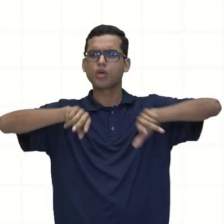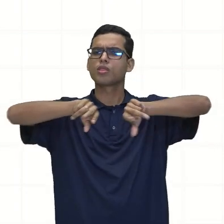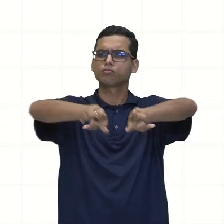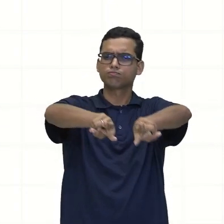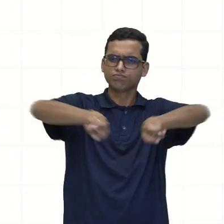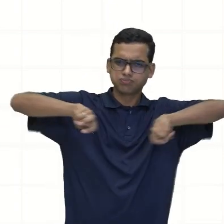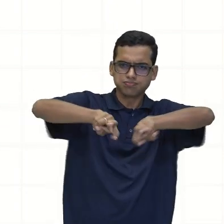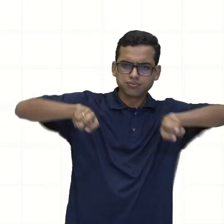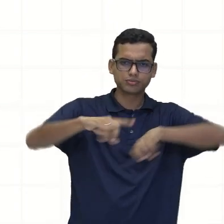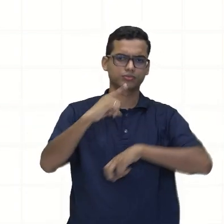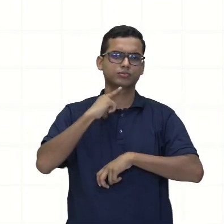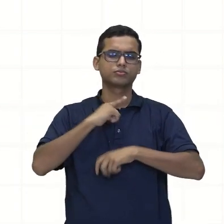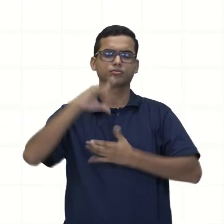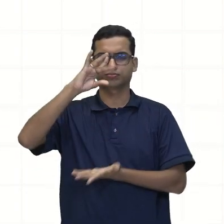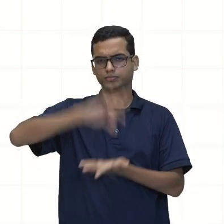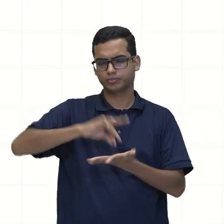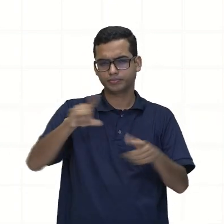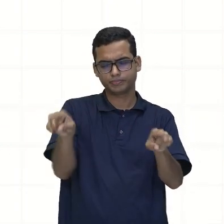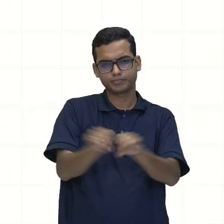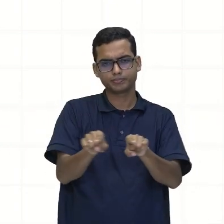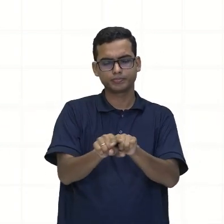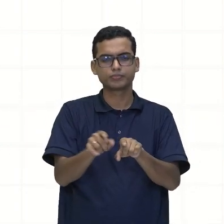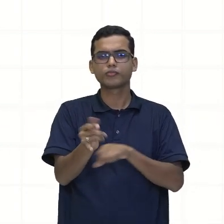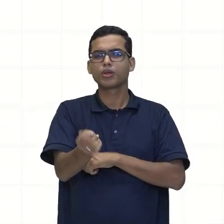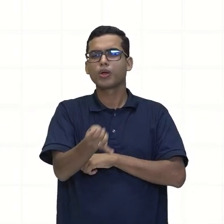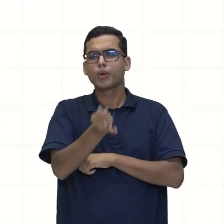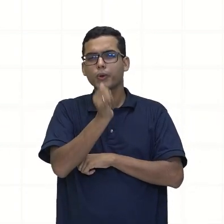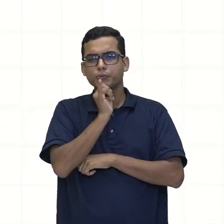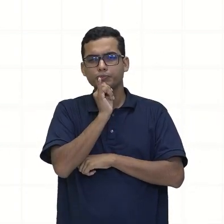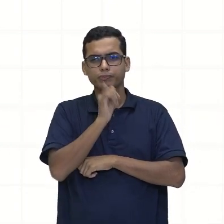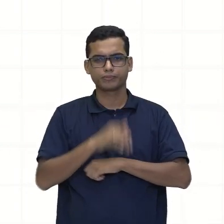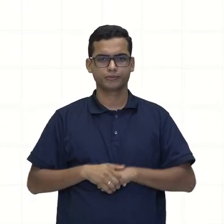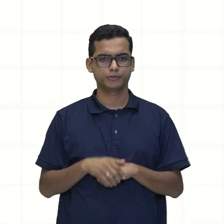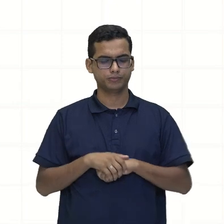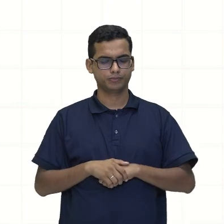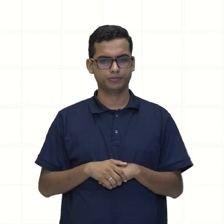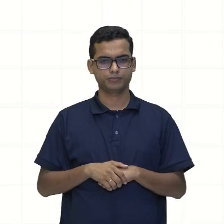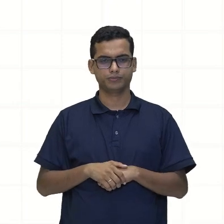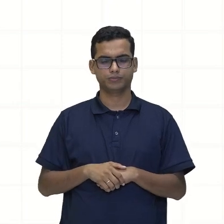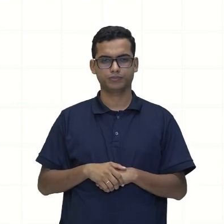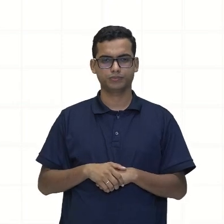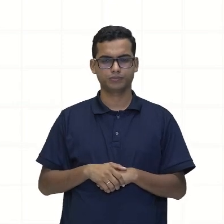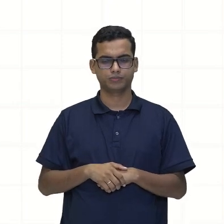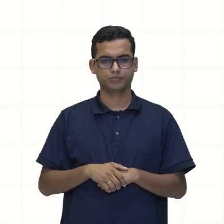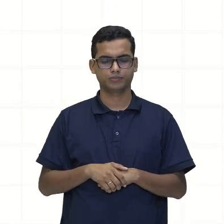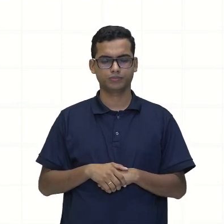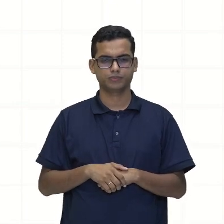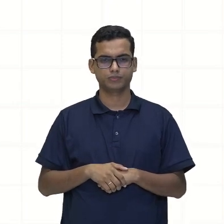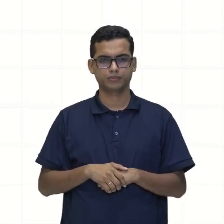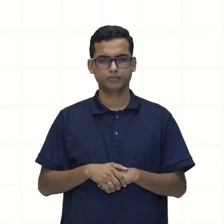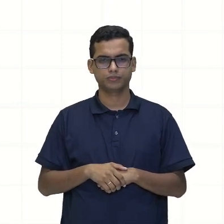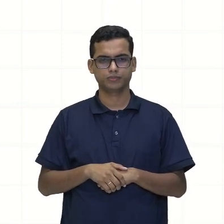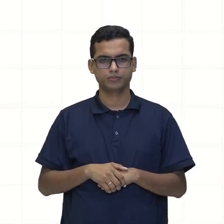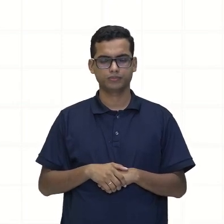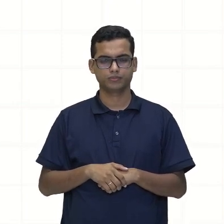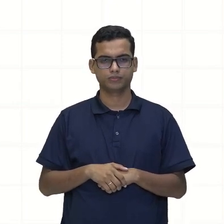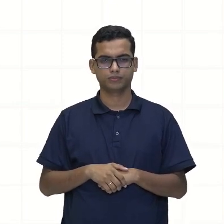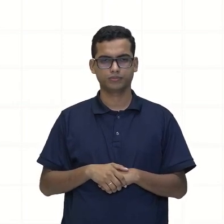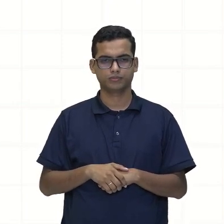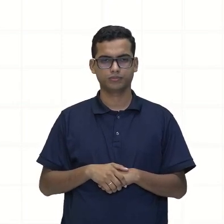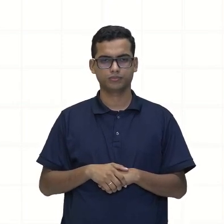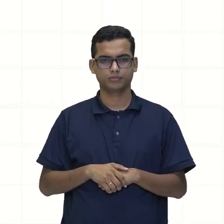dá destaque, por exemplo, aqui para o extrativismo